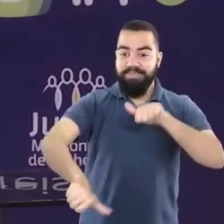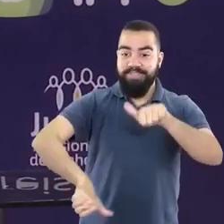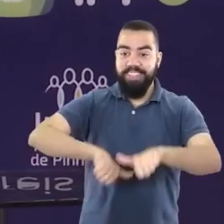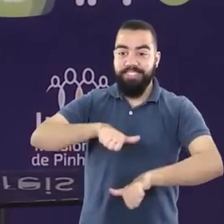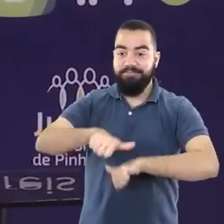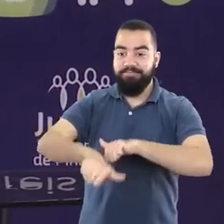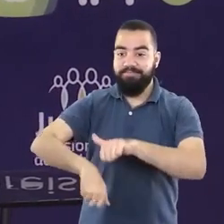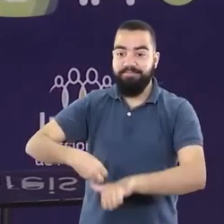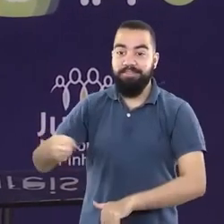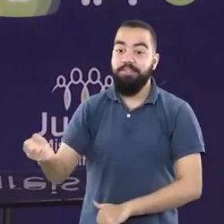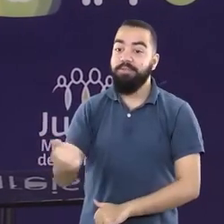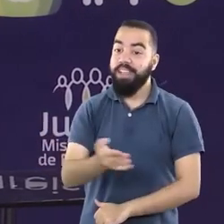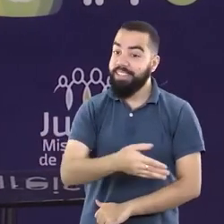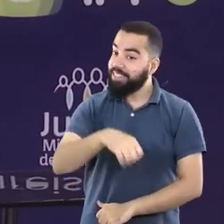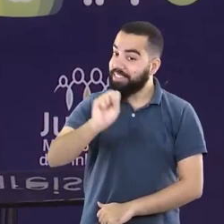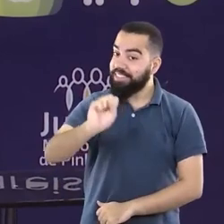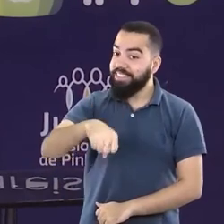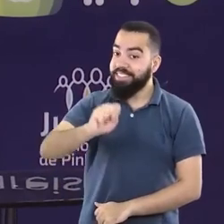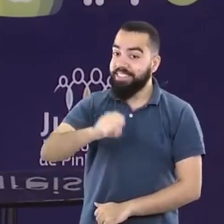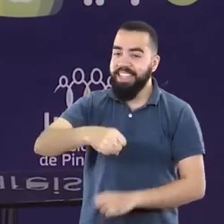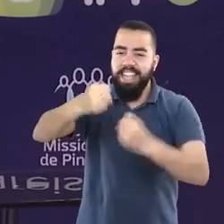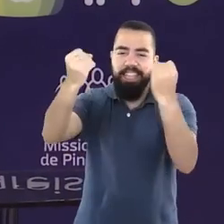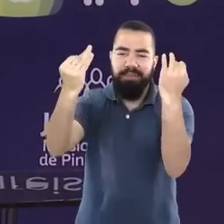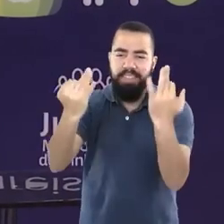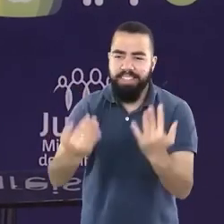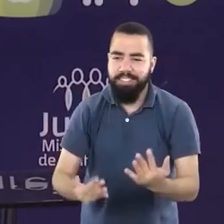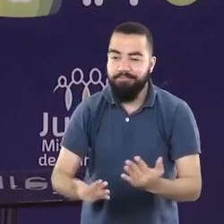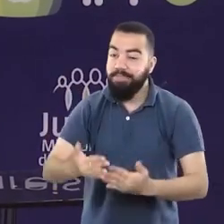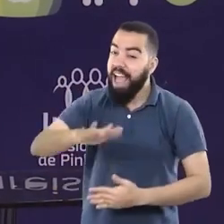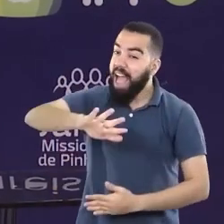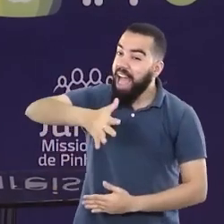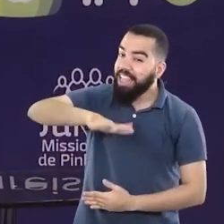explicação nem sempre.